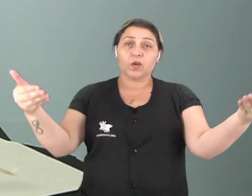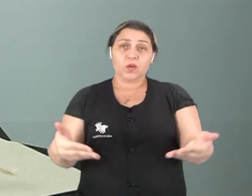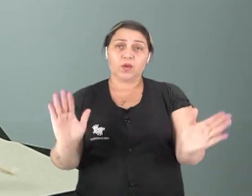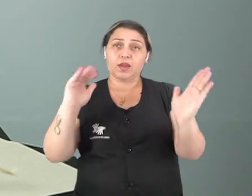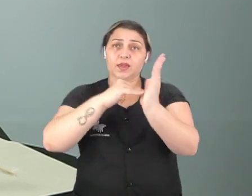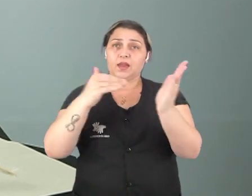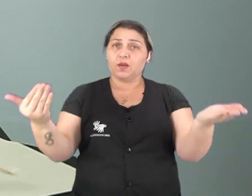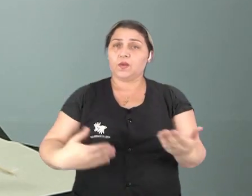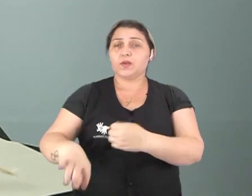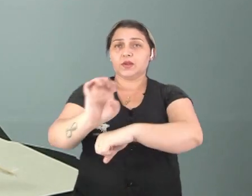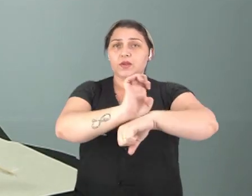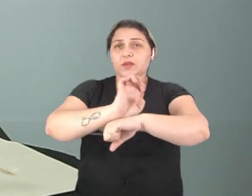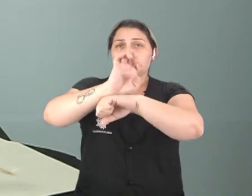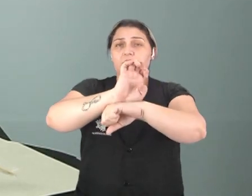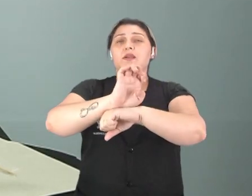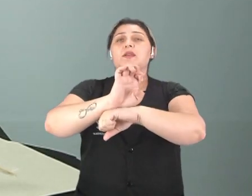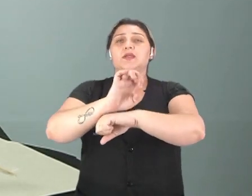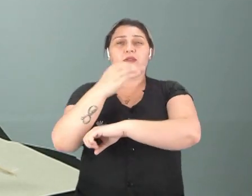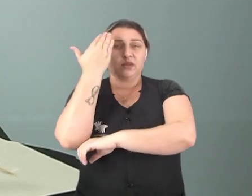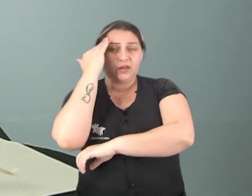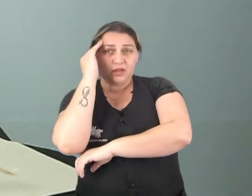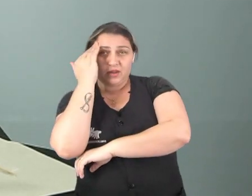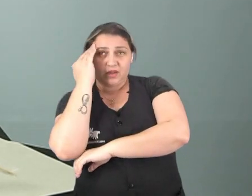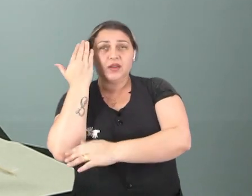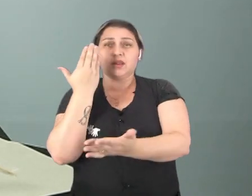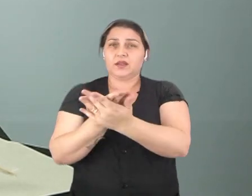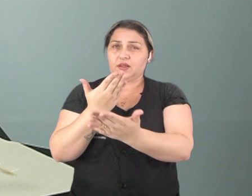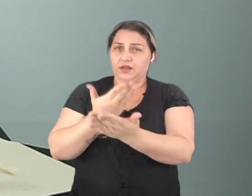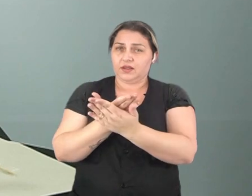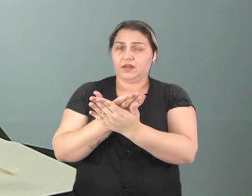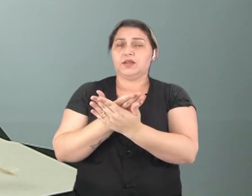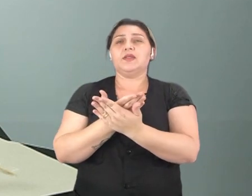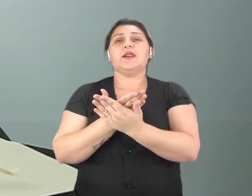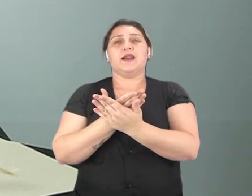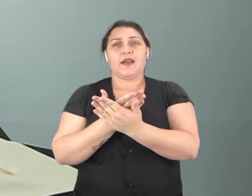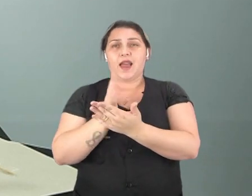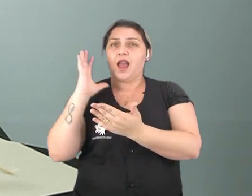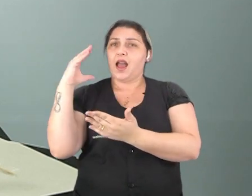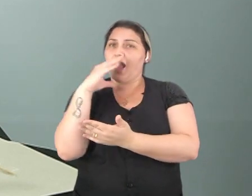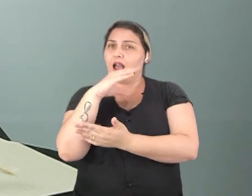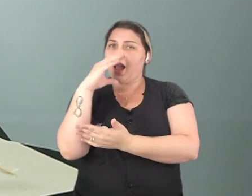de Estado. Então, estão compreendendo esta aula? Eu sei que é muito